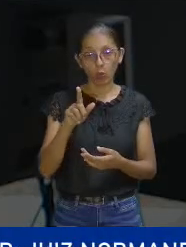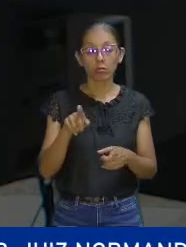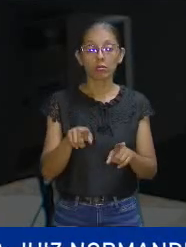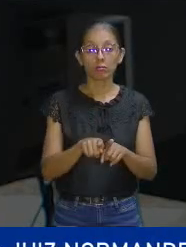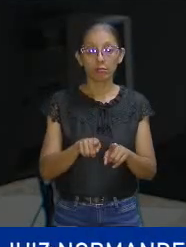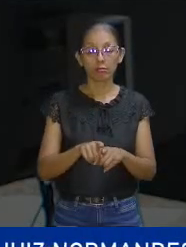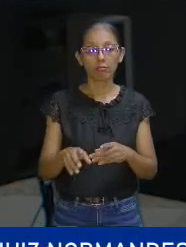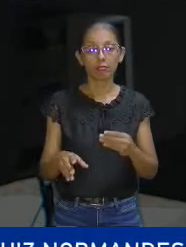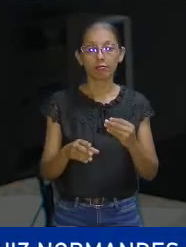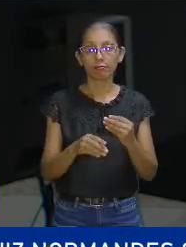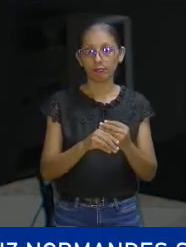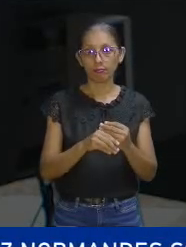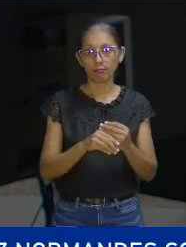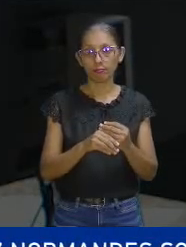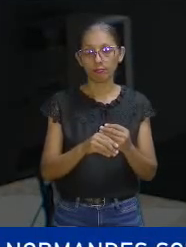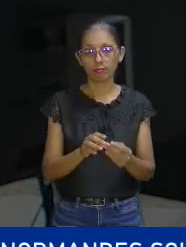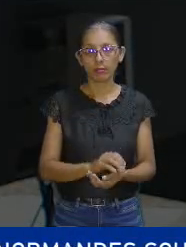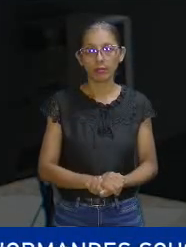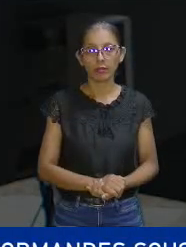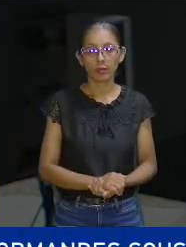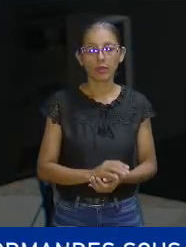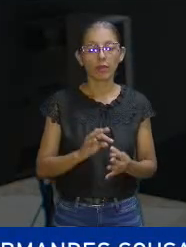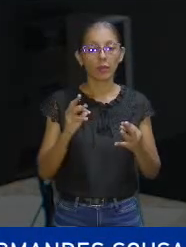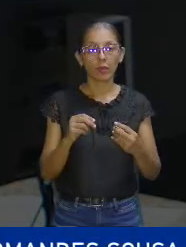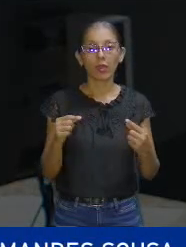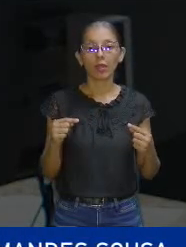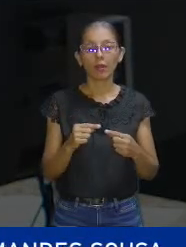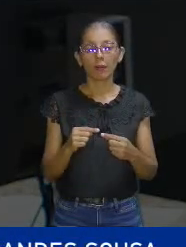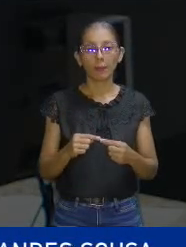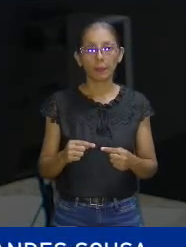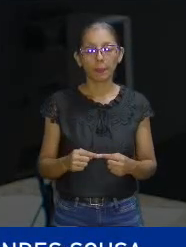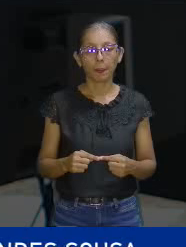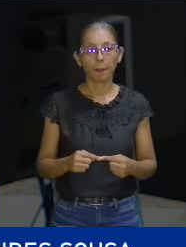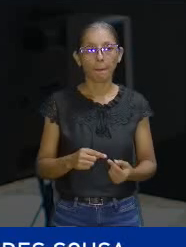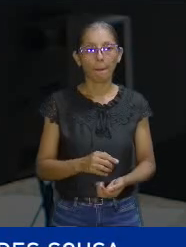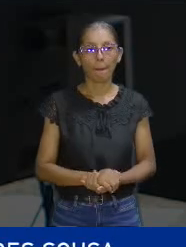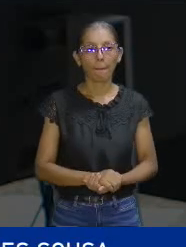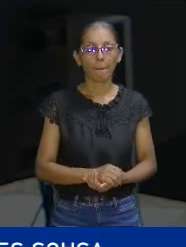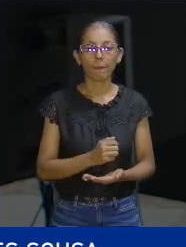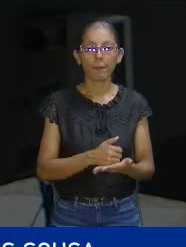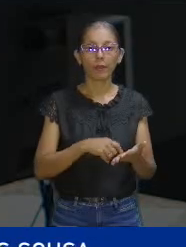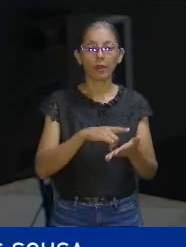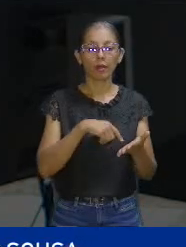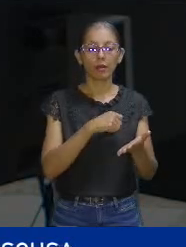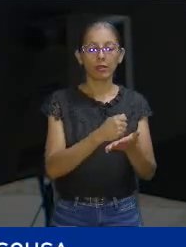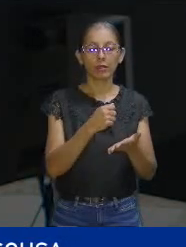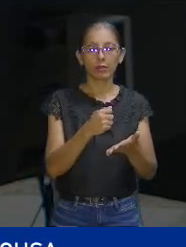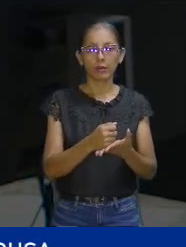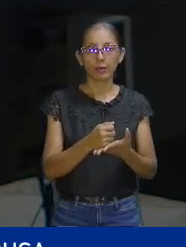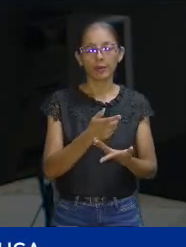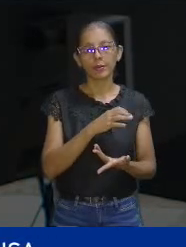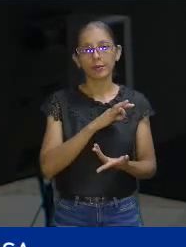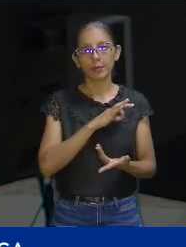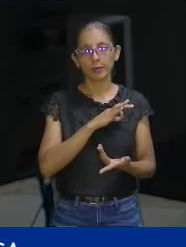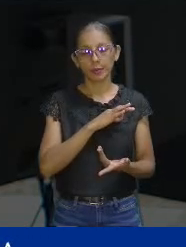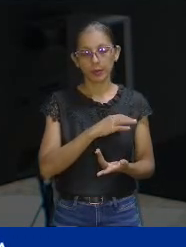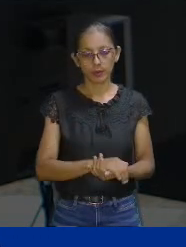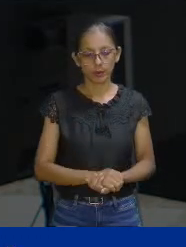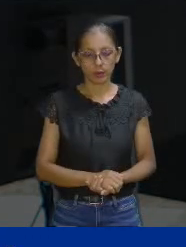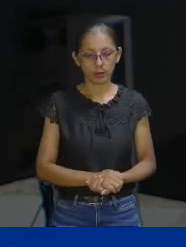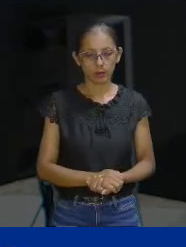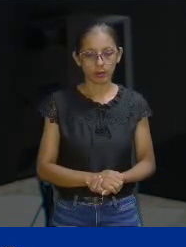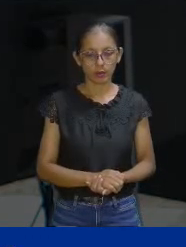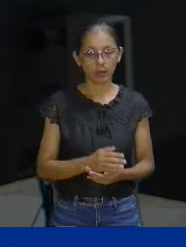todas reduzidas a termo dentro do inquérito policial, conforme está determinado no Código de Processo Penal. Dito